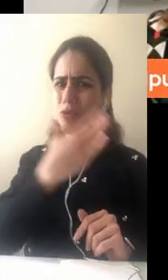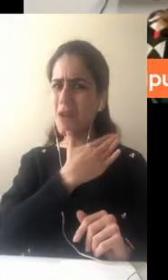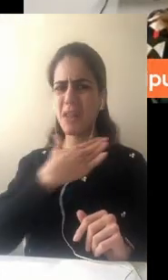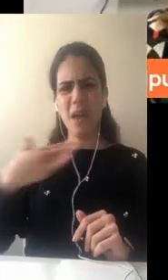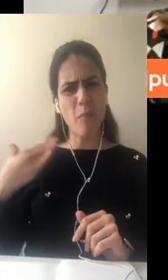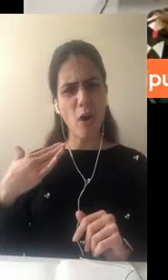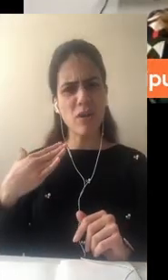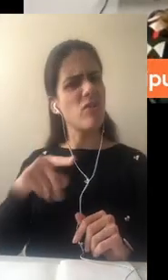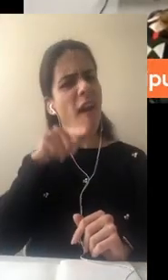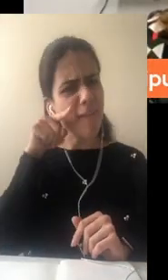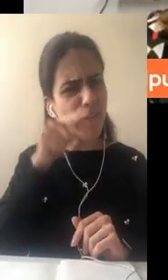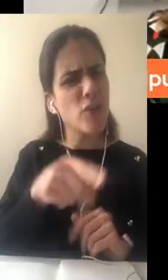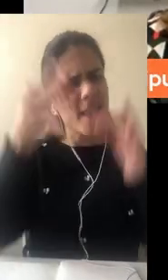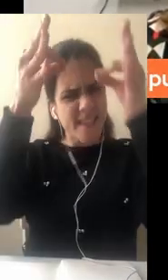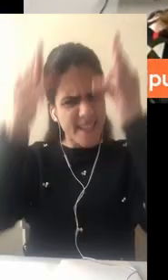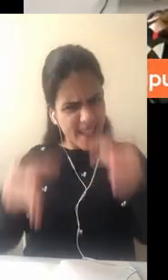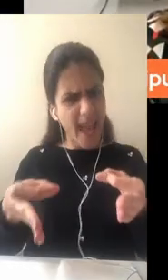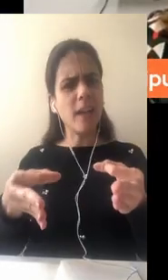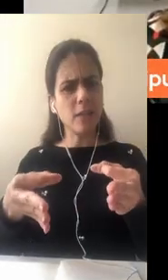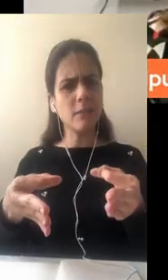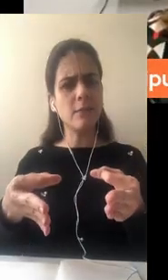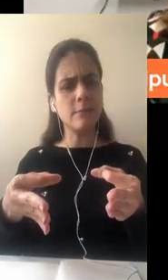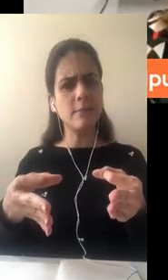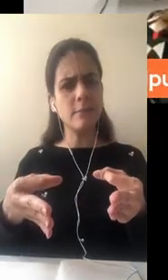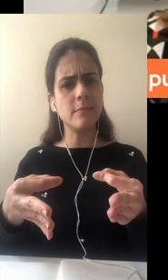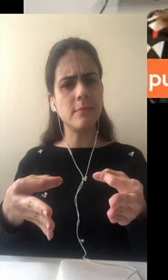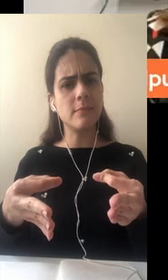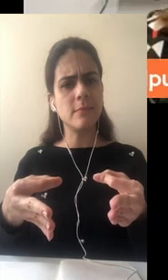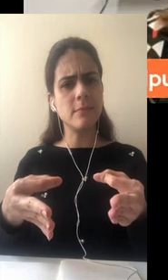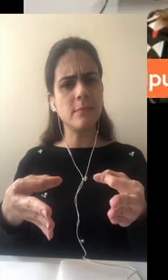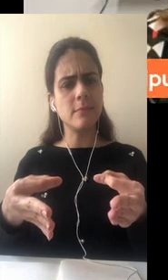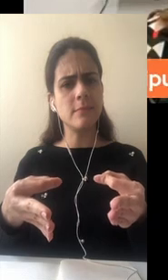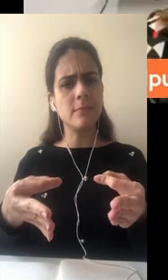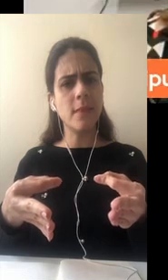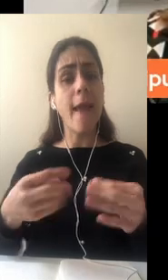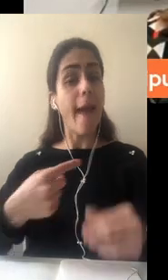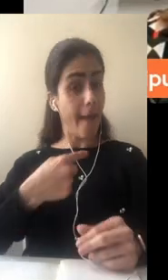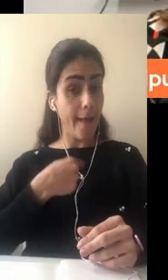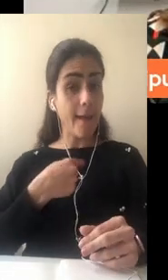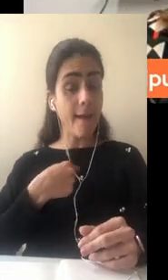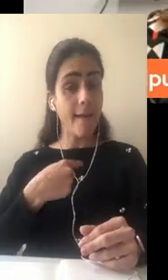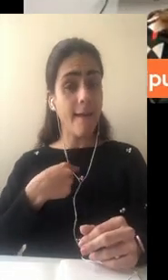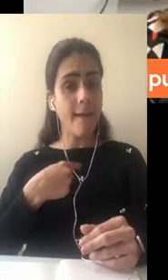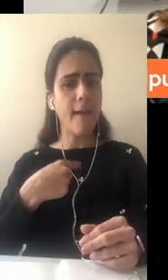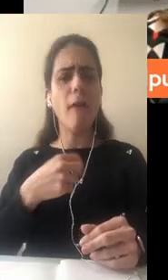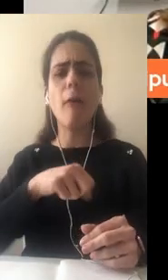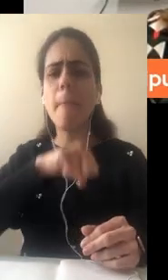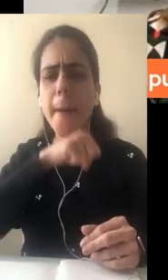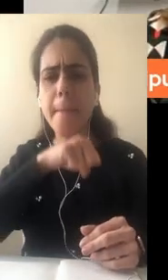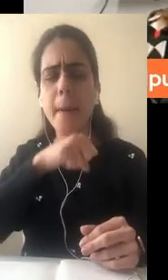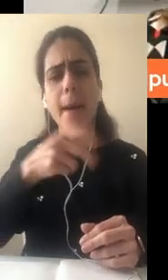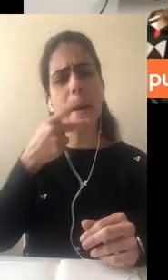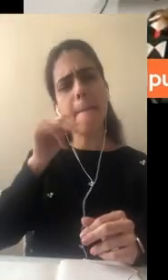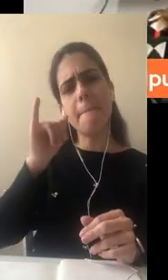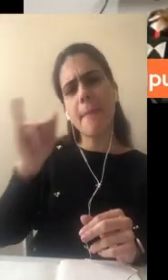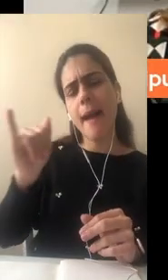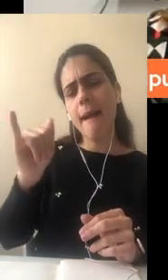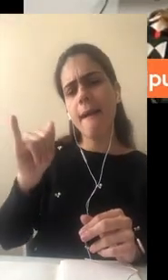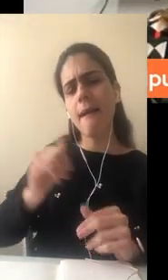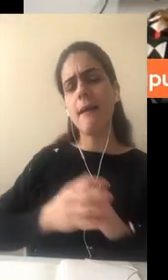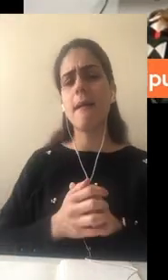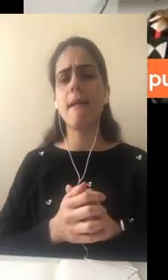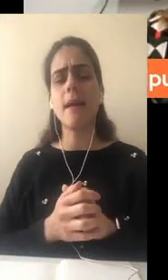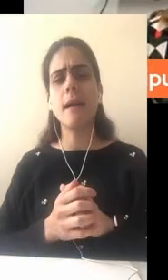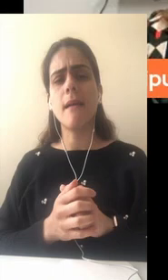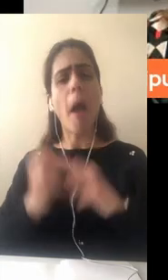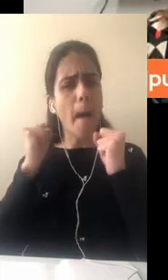vocês querem privilegiar no currículo acadêmico de vocês? Posso, como pai, como comunidade escolar, dar